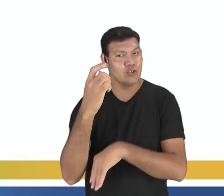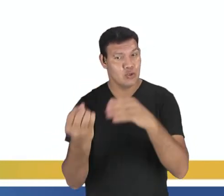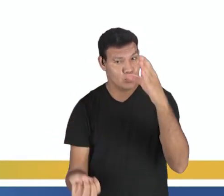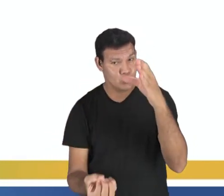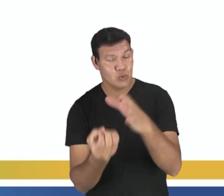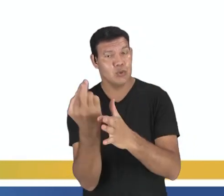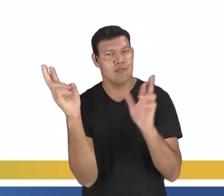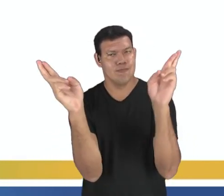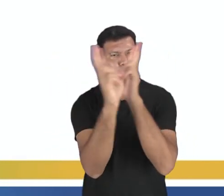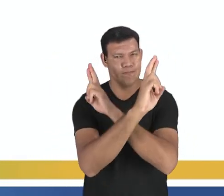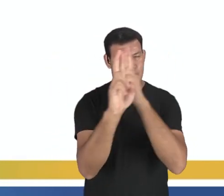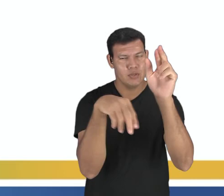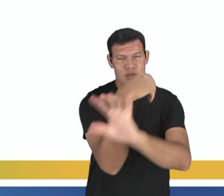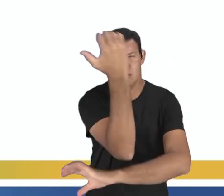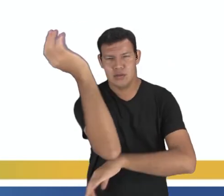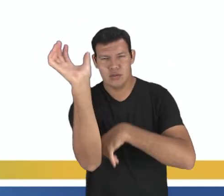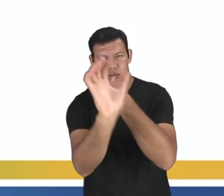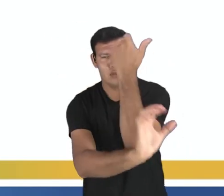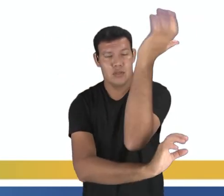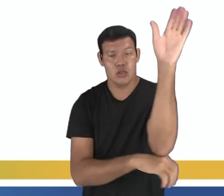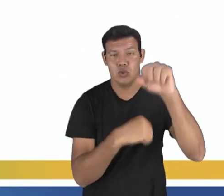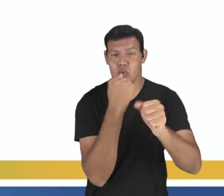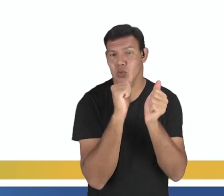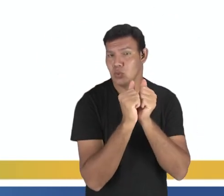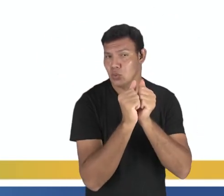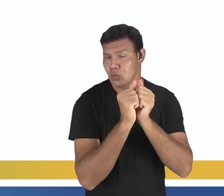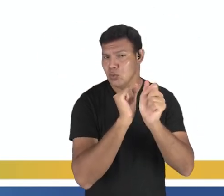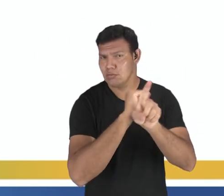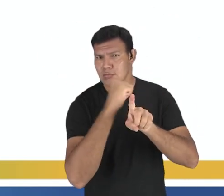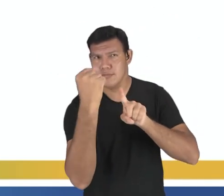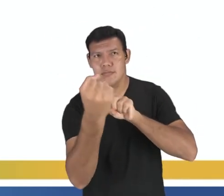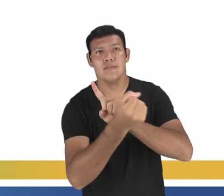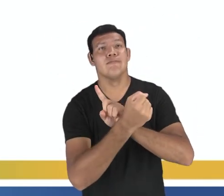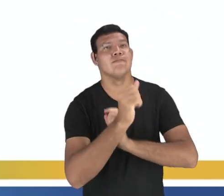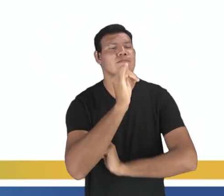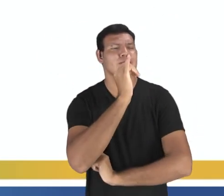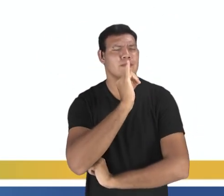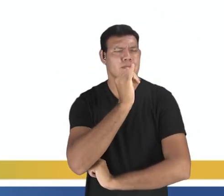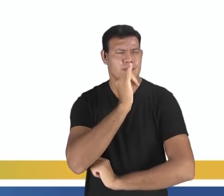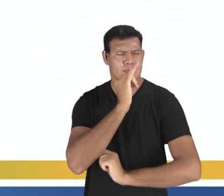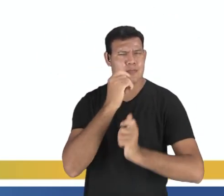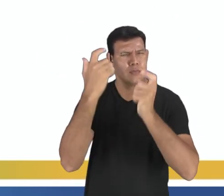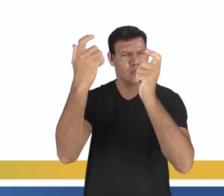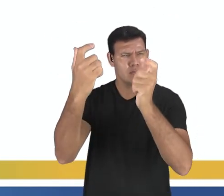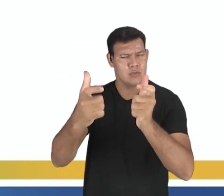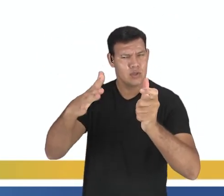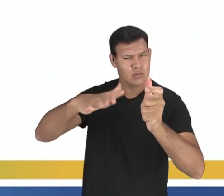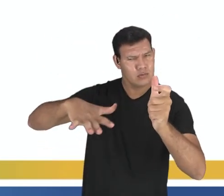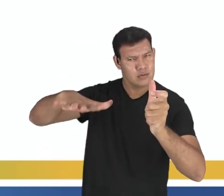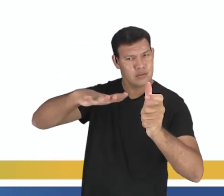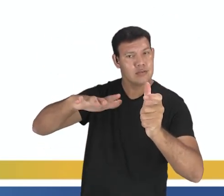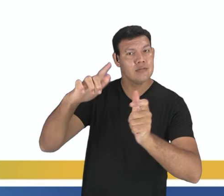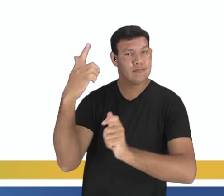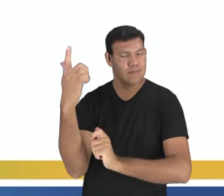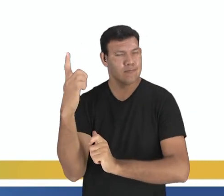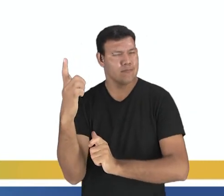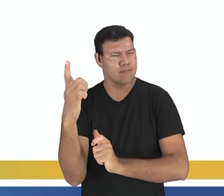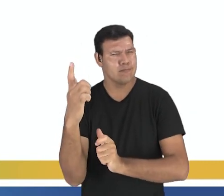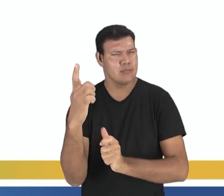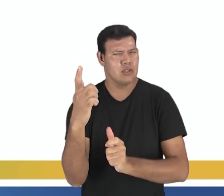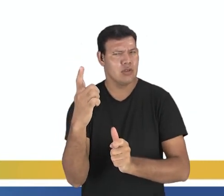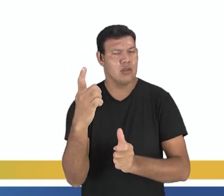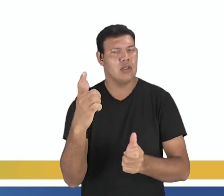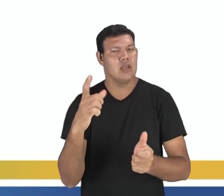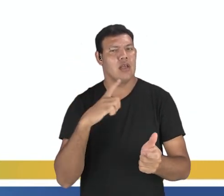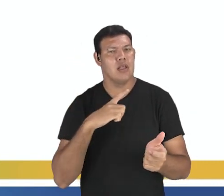a natureza e a sociedade, um exemplo de espaço geográfico que não sofreu uma ação direta do ser humano